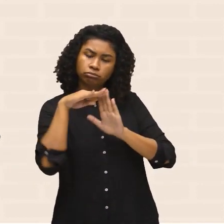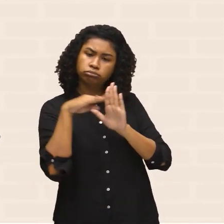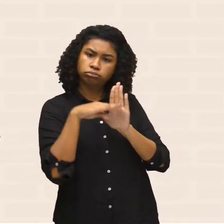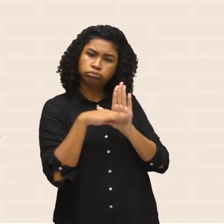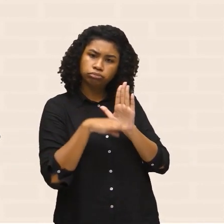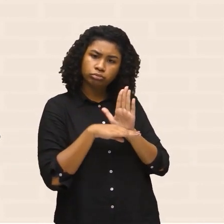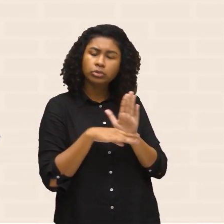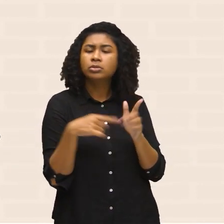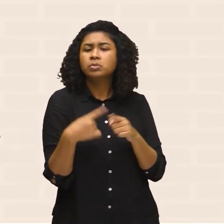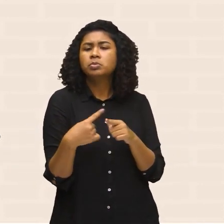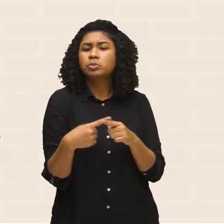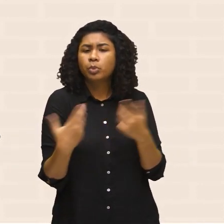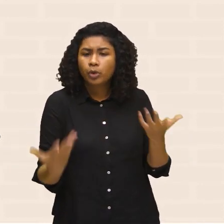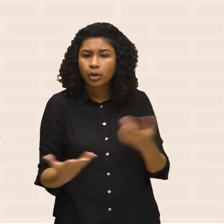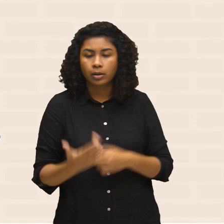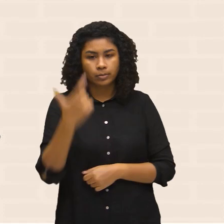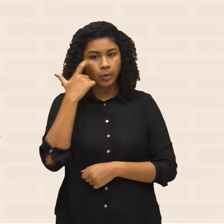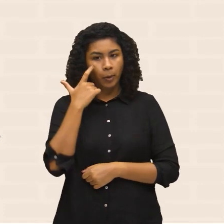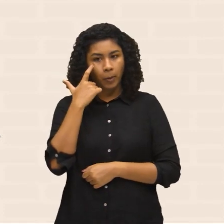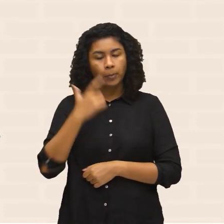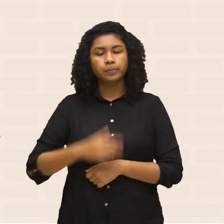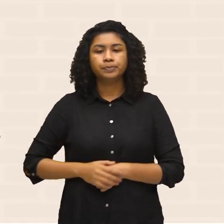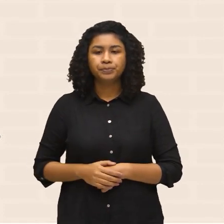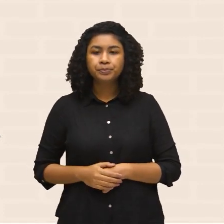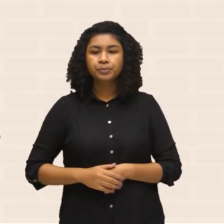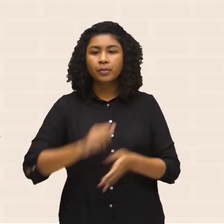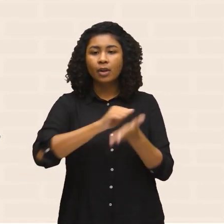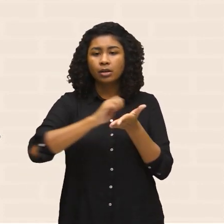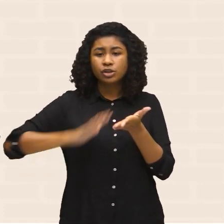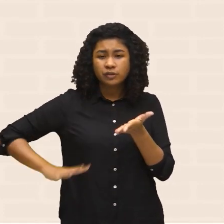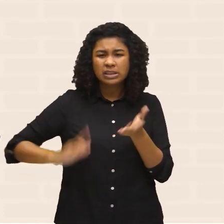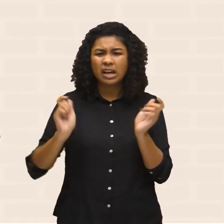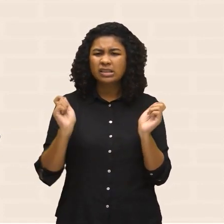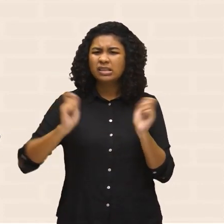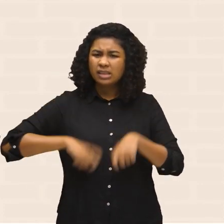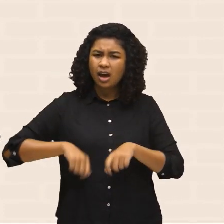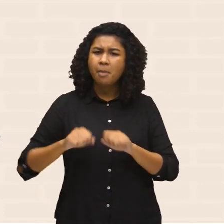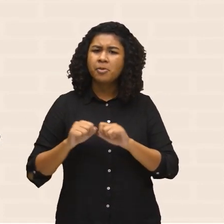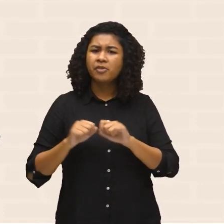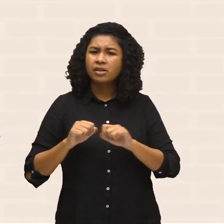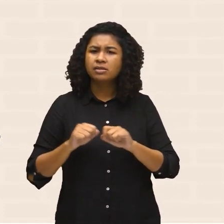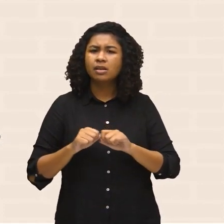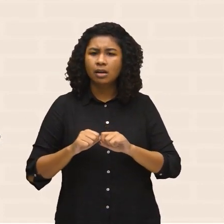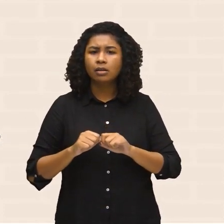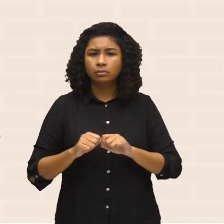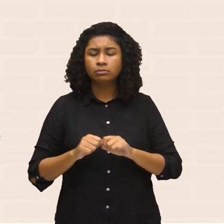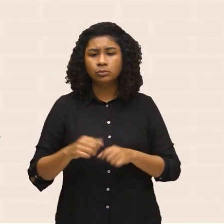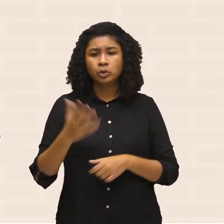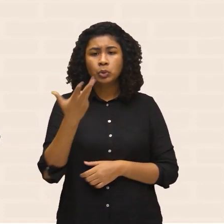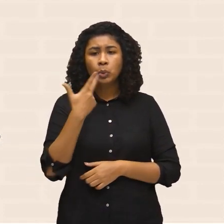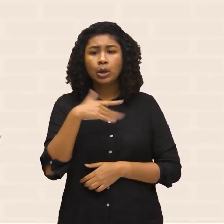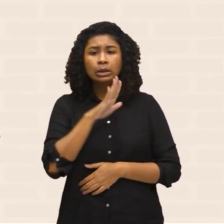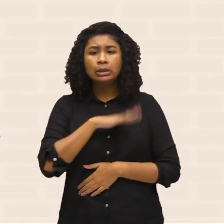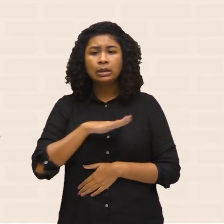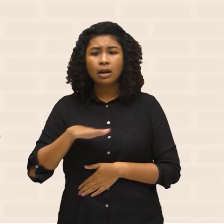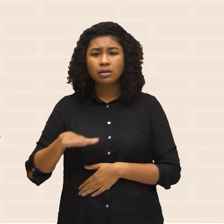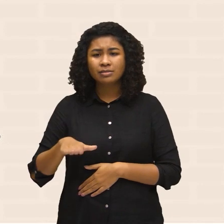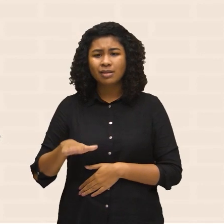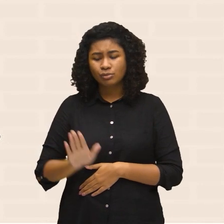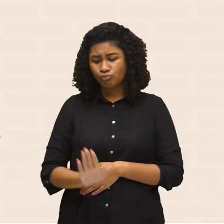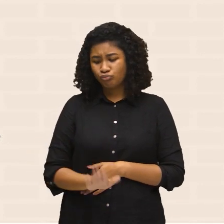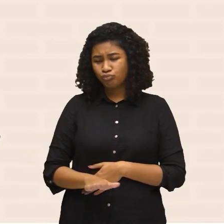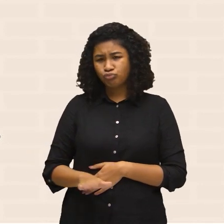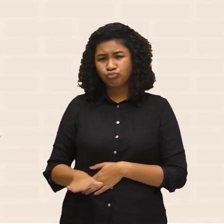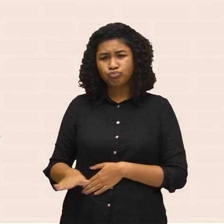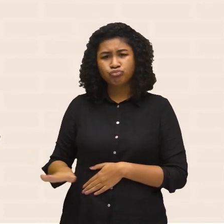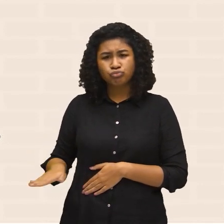assim, as atividades, a gente pode realizar essa atividade com os anos iniciais. Os anos iniciais,